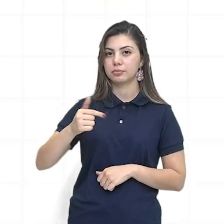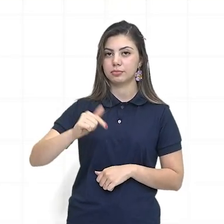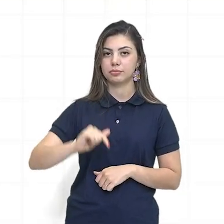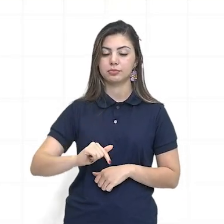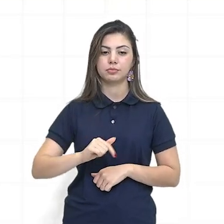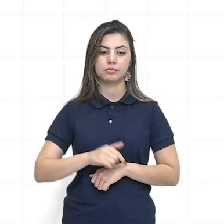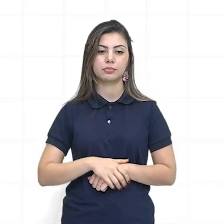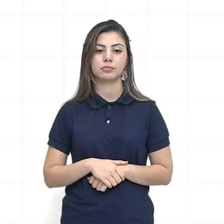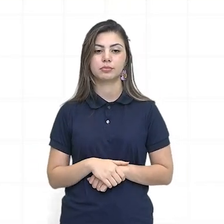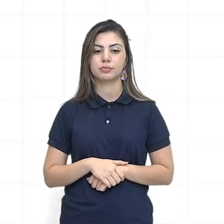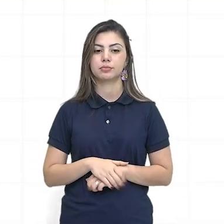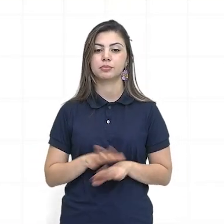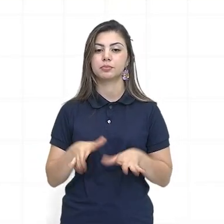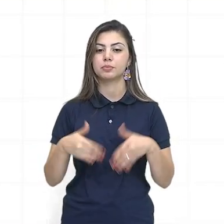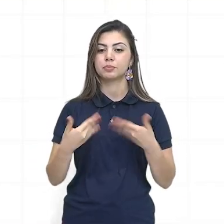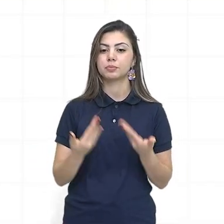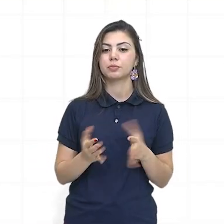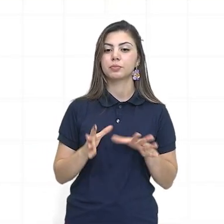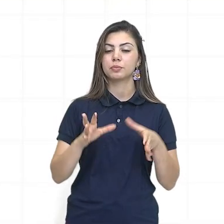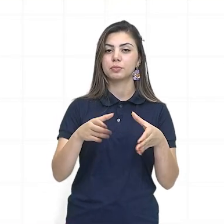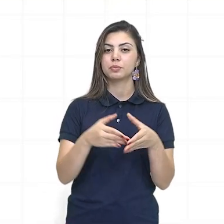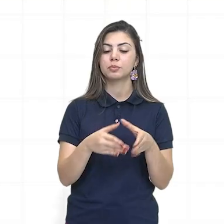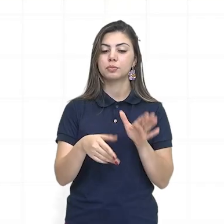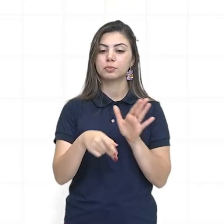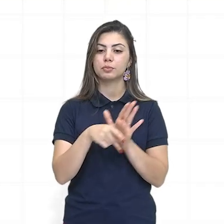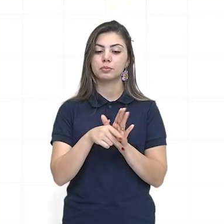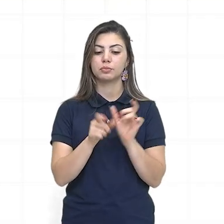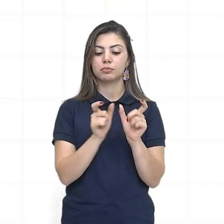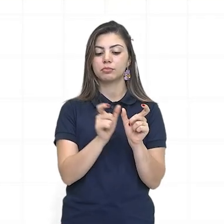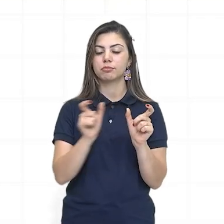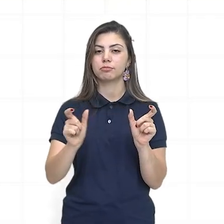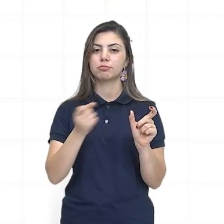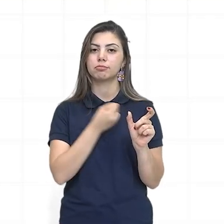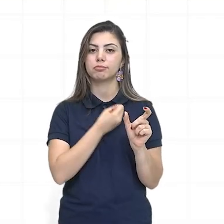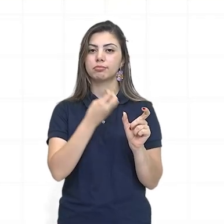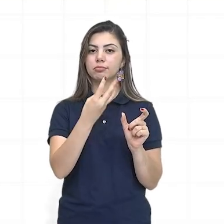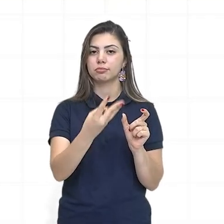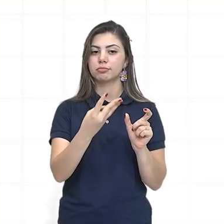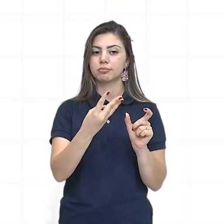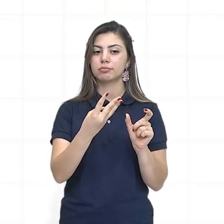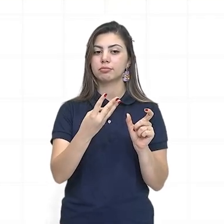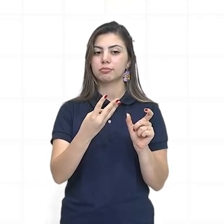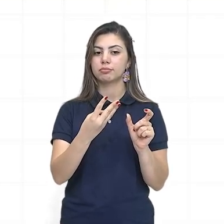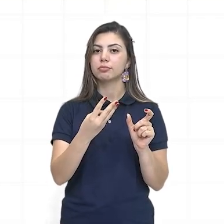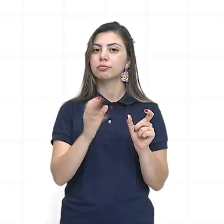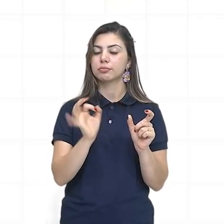seguinte situação, né? Qual a classe que pertence ao algarismo